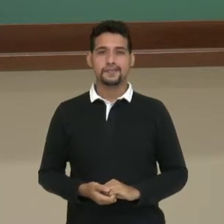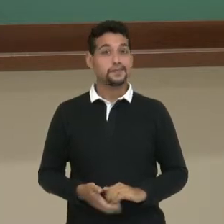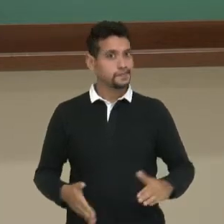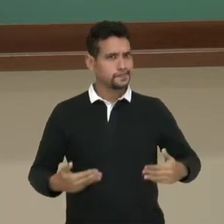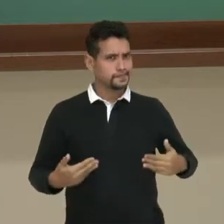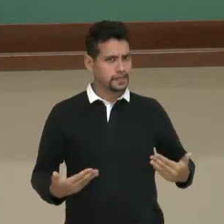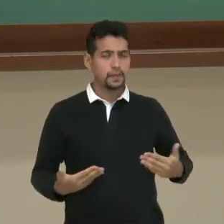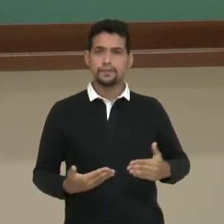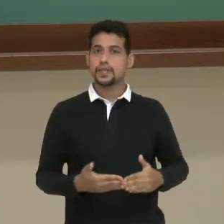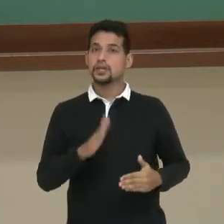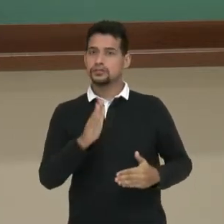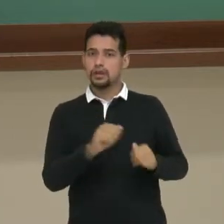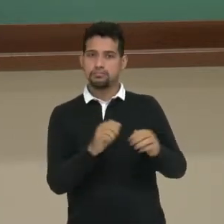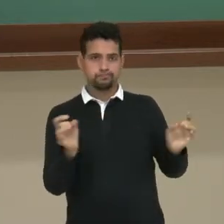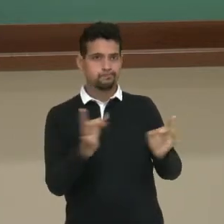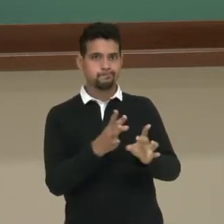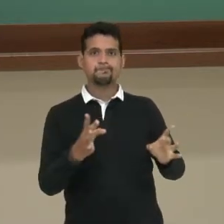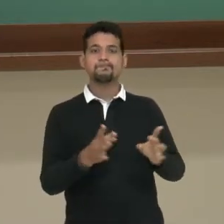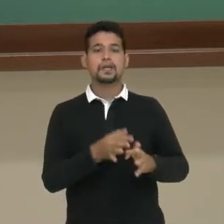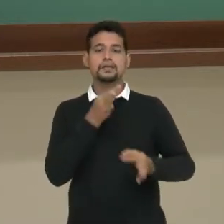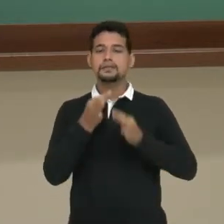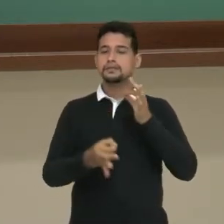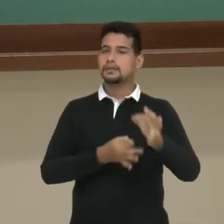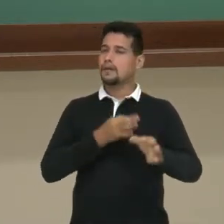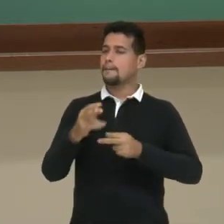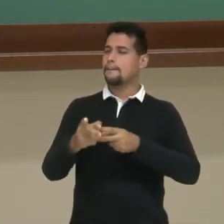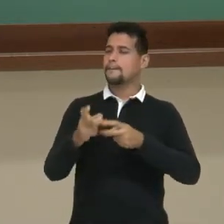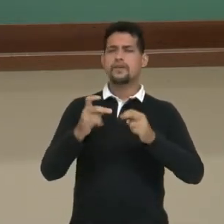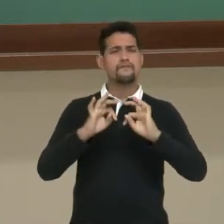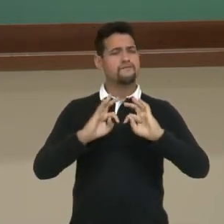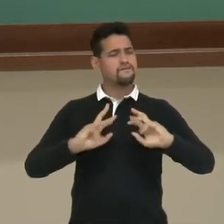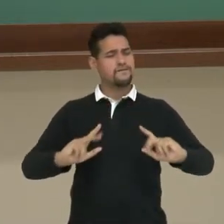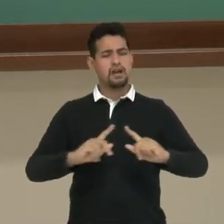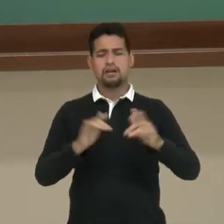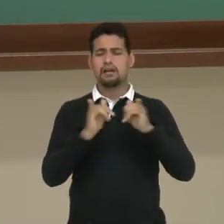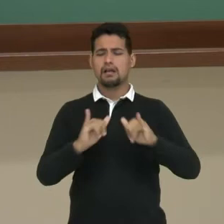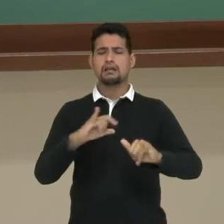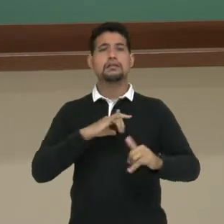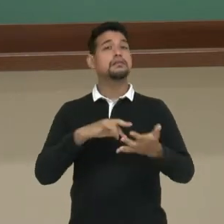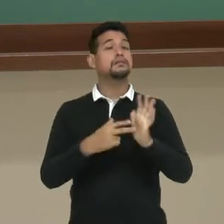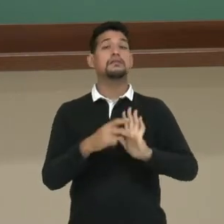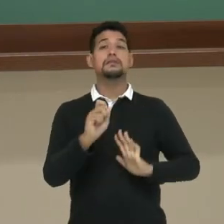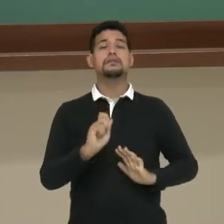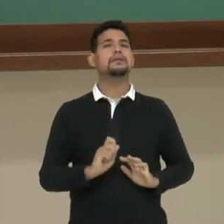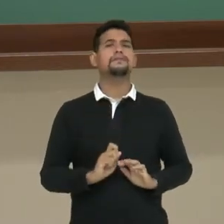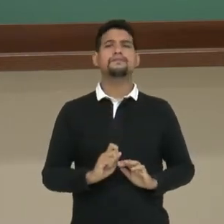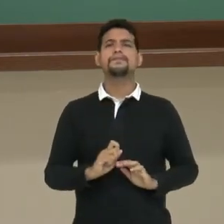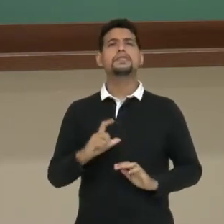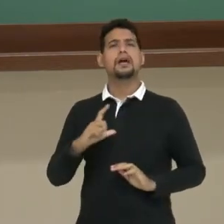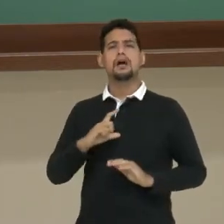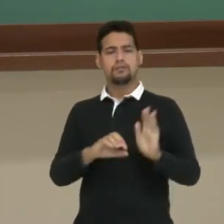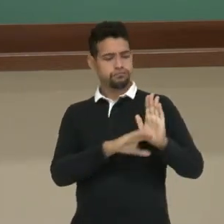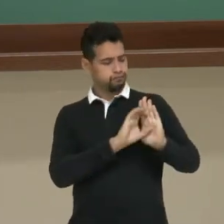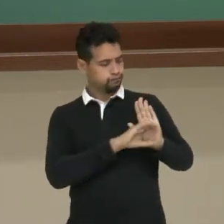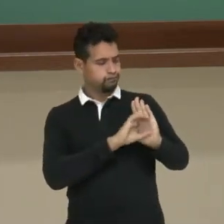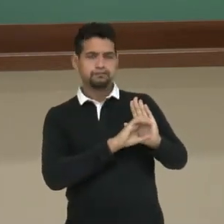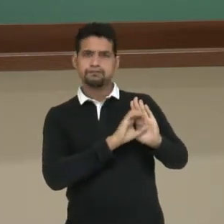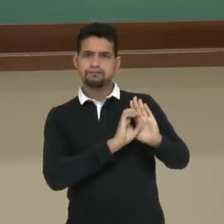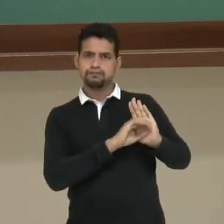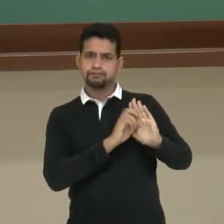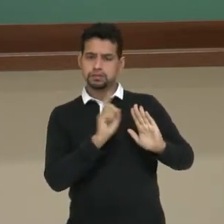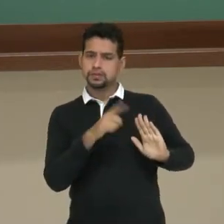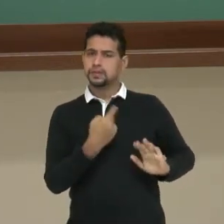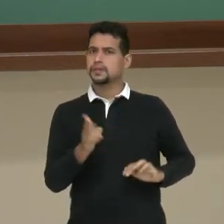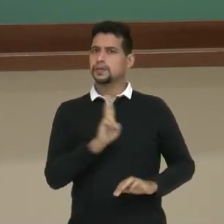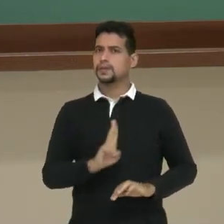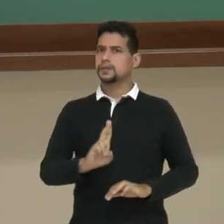Então, galera, resolveram? Tem muita dica. Vocês viram que todas as dicas que eu dei foi em relação ao quê? Aos conceitos a gente já trabalhado. Se a